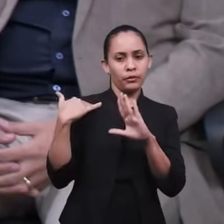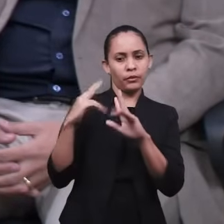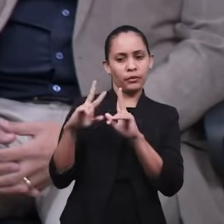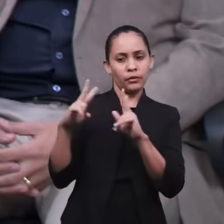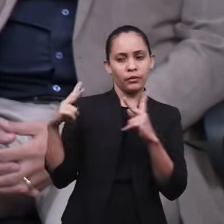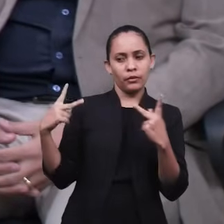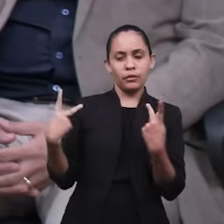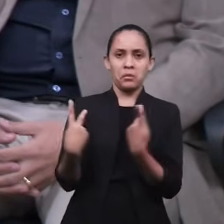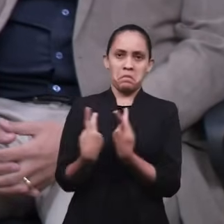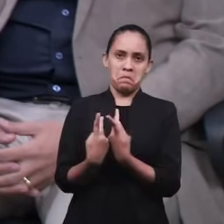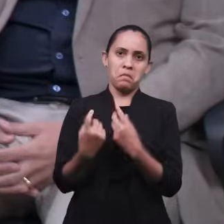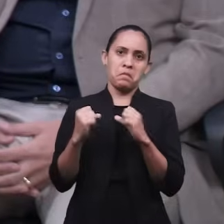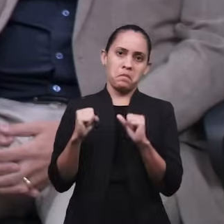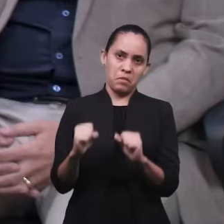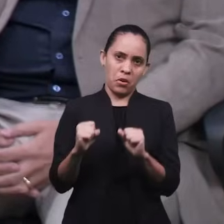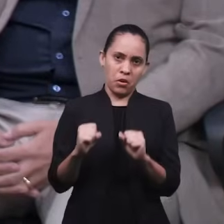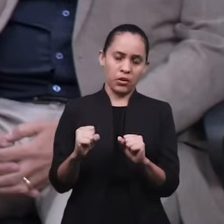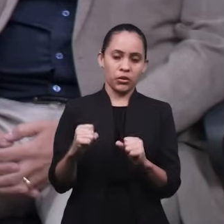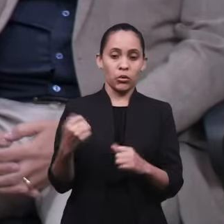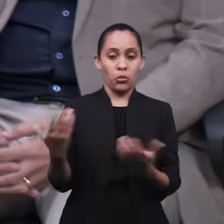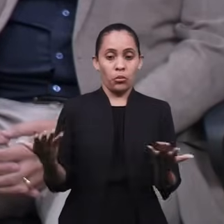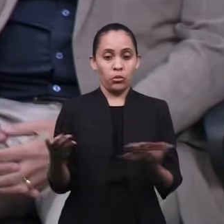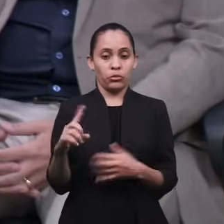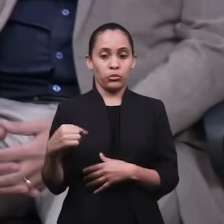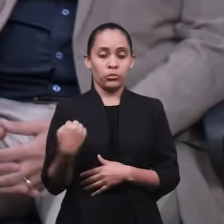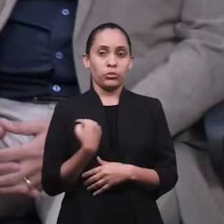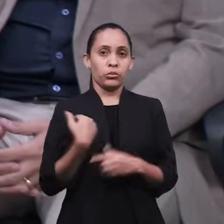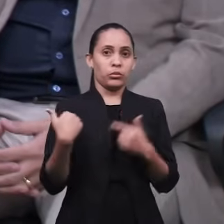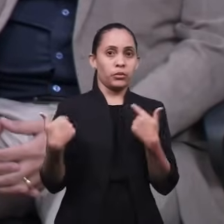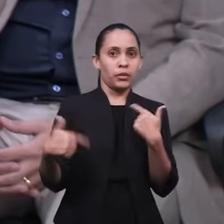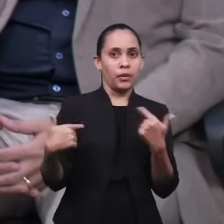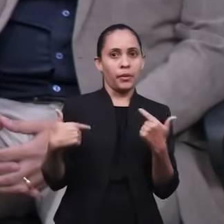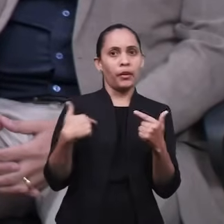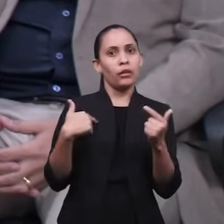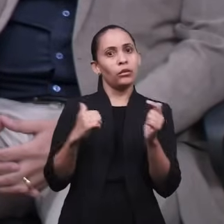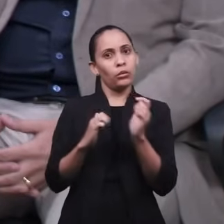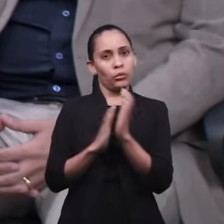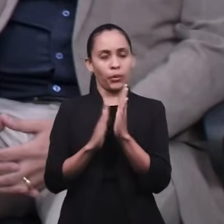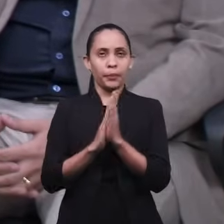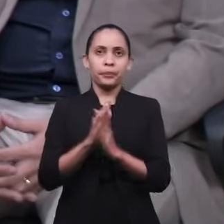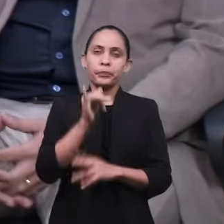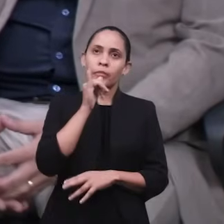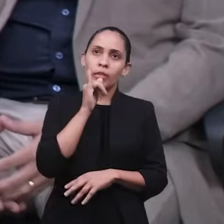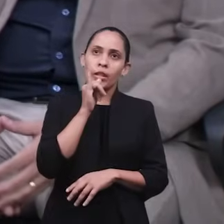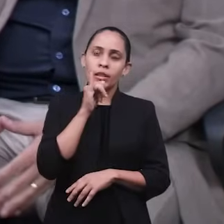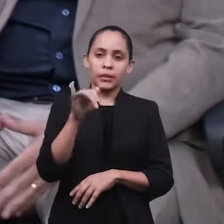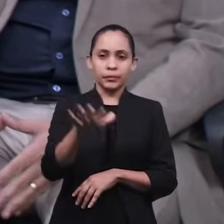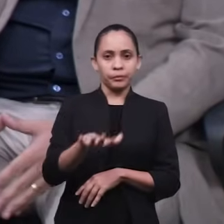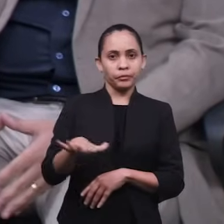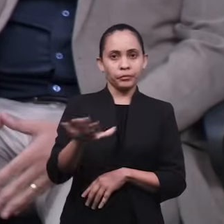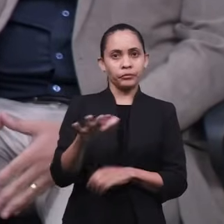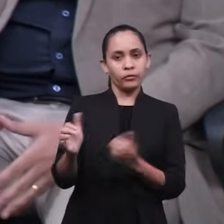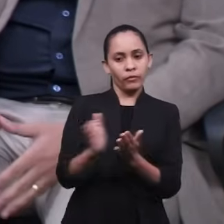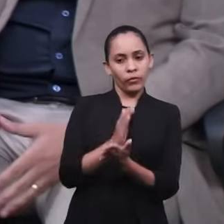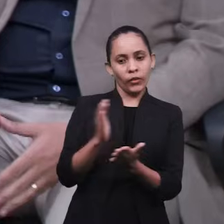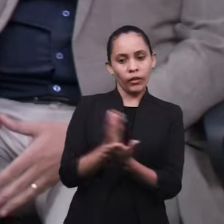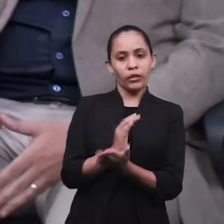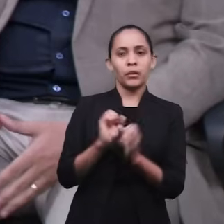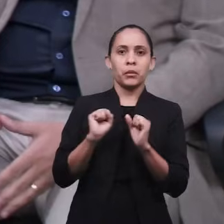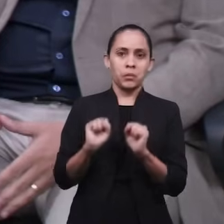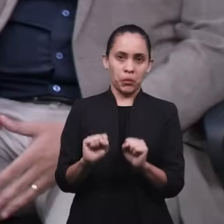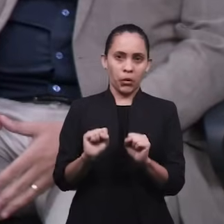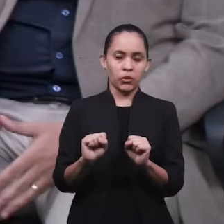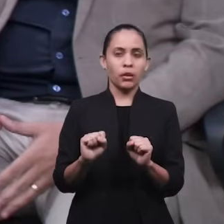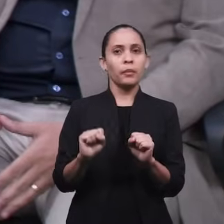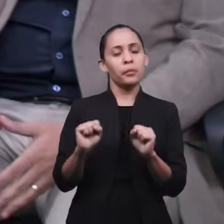para o presbitério, pode ser enviado, porque o nosso trabalho ali é que o louvor, por exemplo, uma edição nova de uma coletânea.